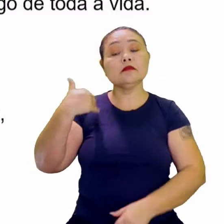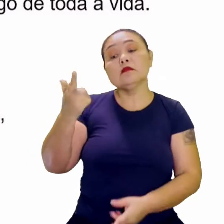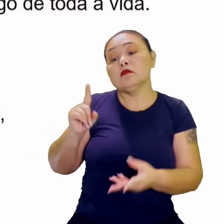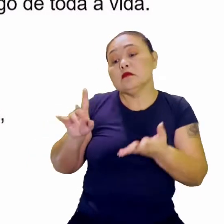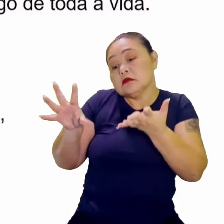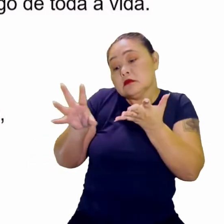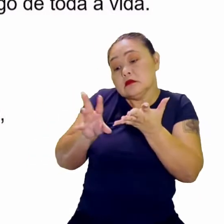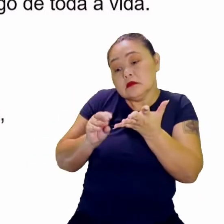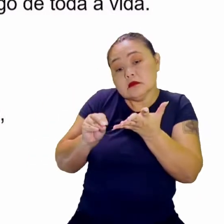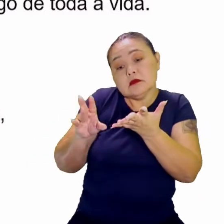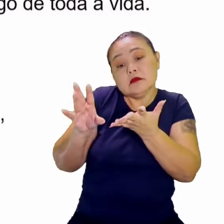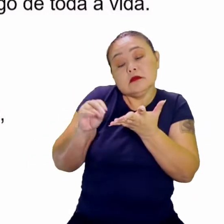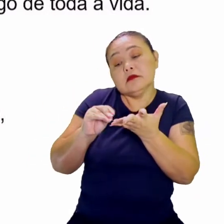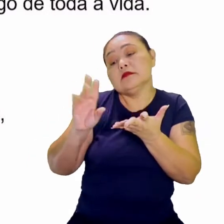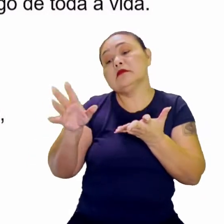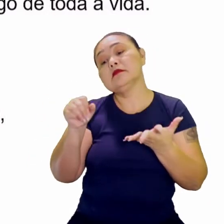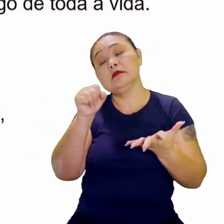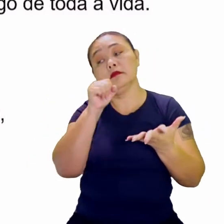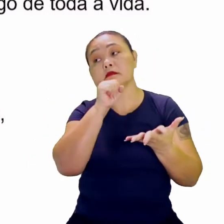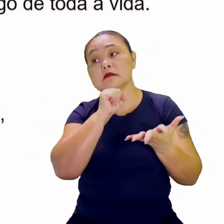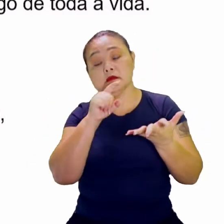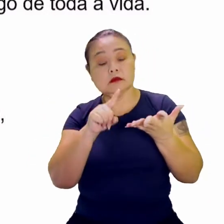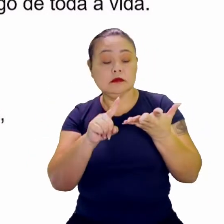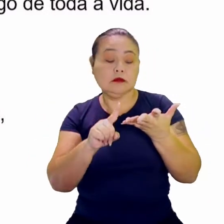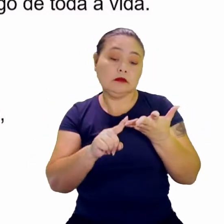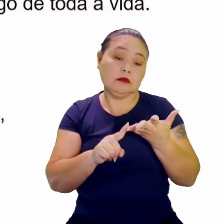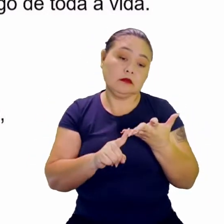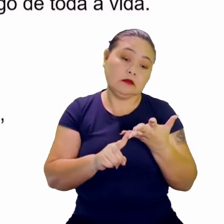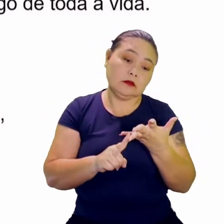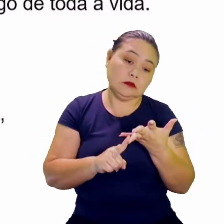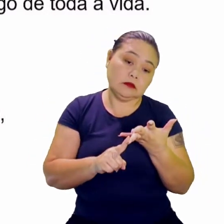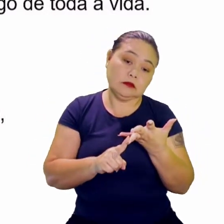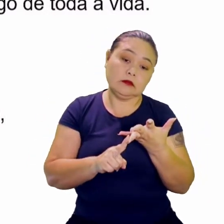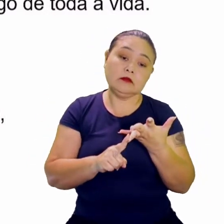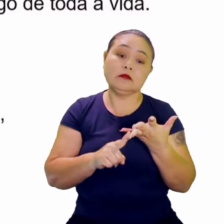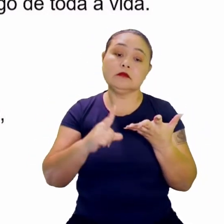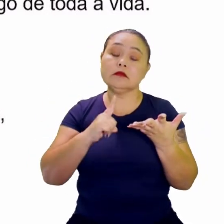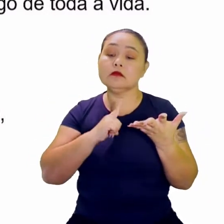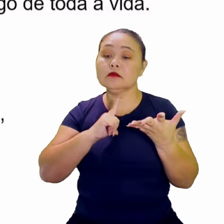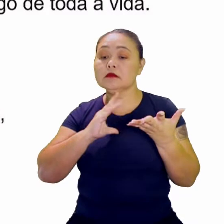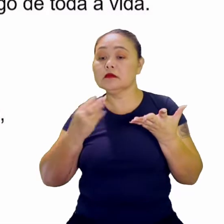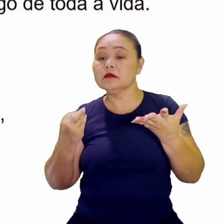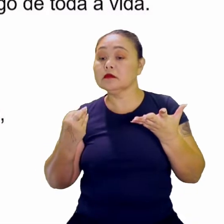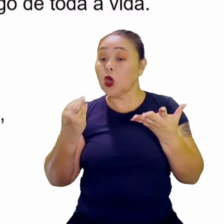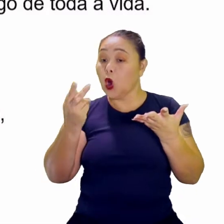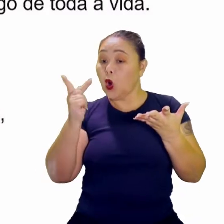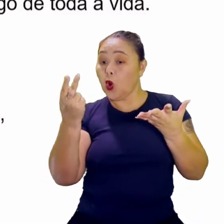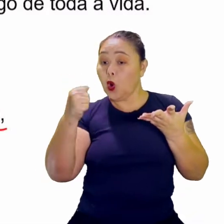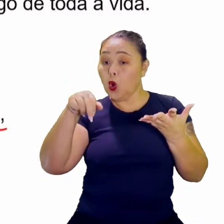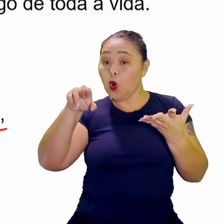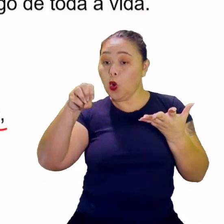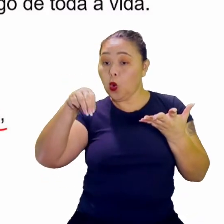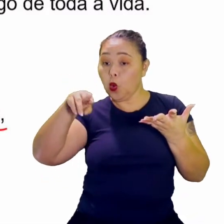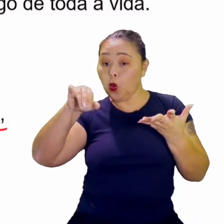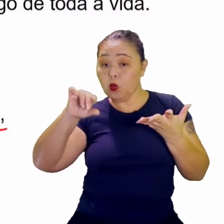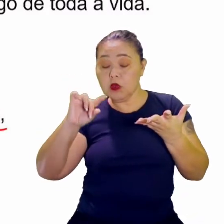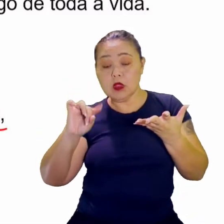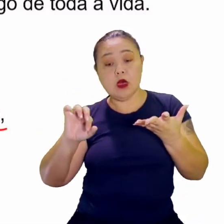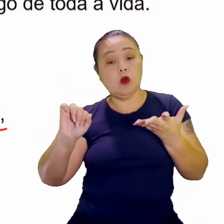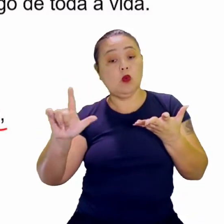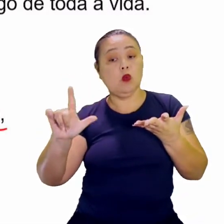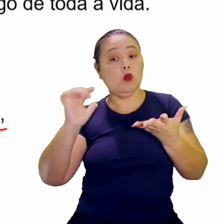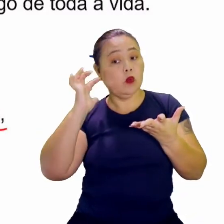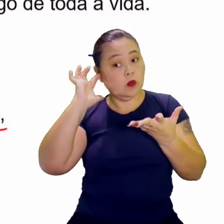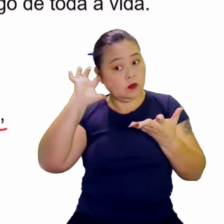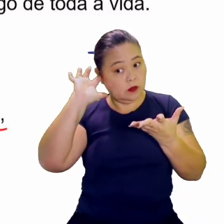outros fatores, como o envelhecimento, vai ter o fator de questão hormonal e a função do músculo. Antes